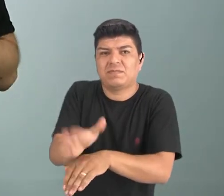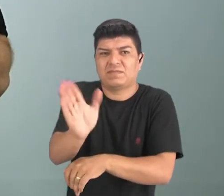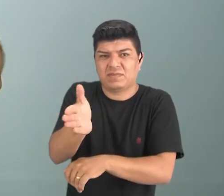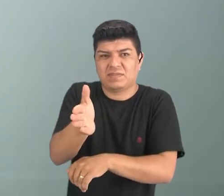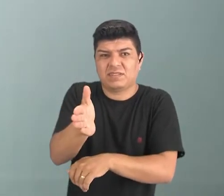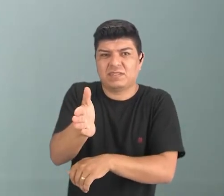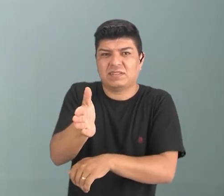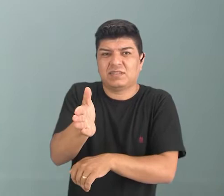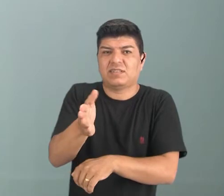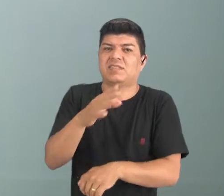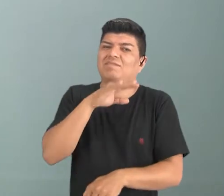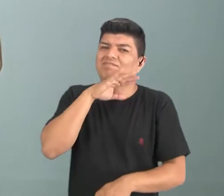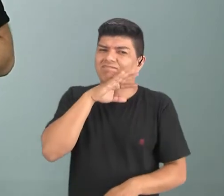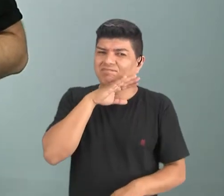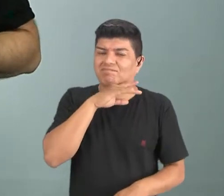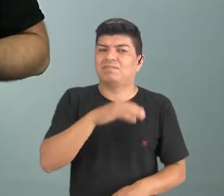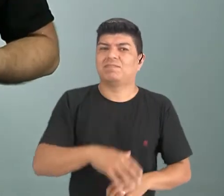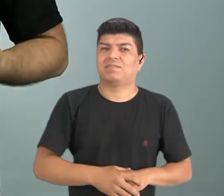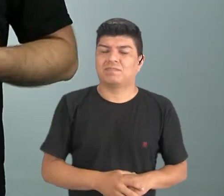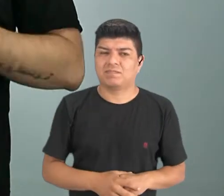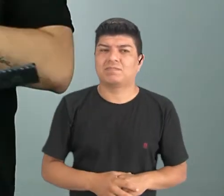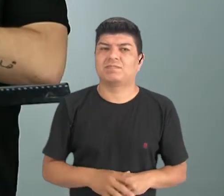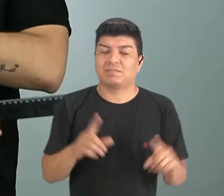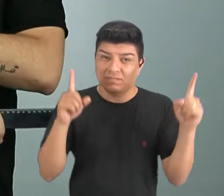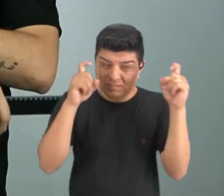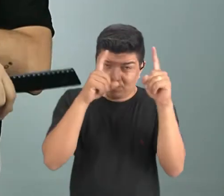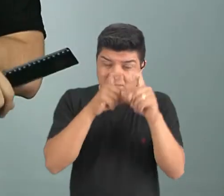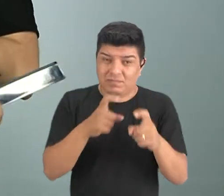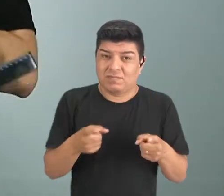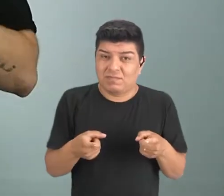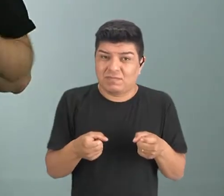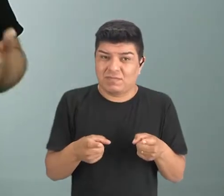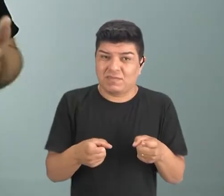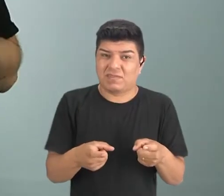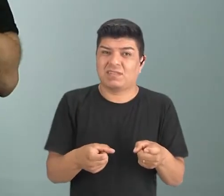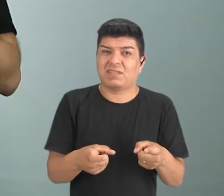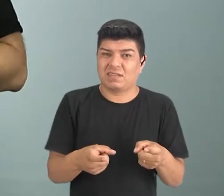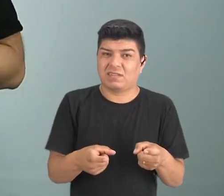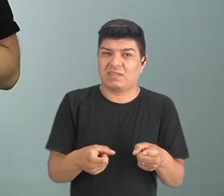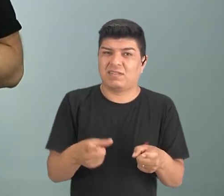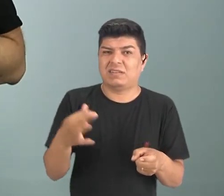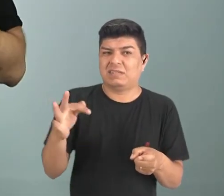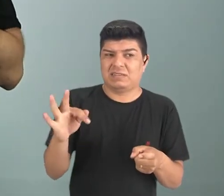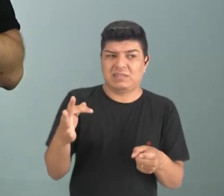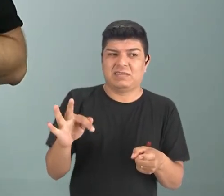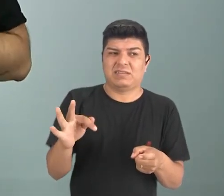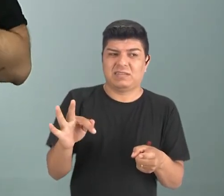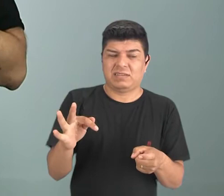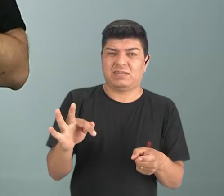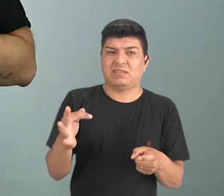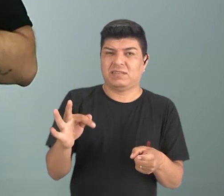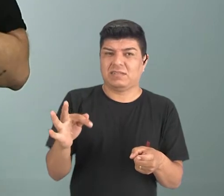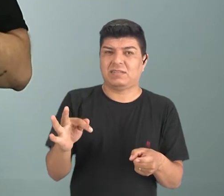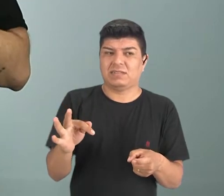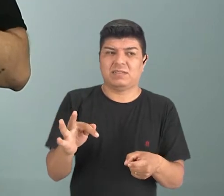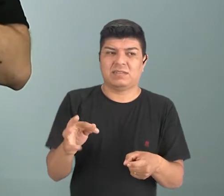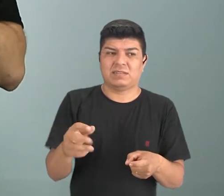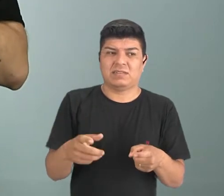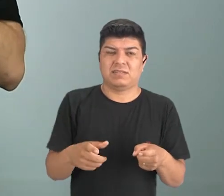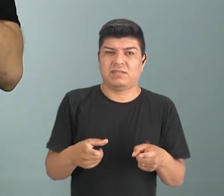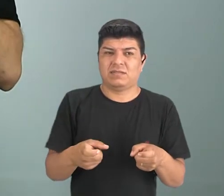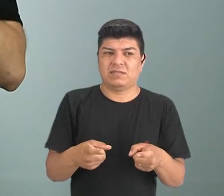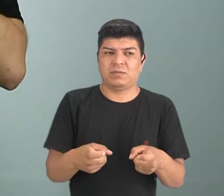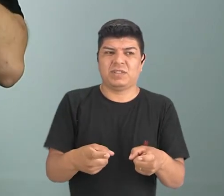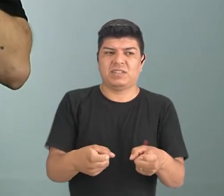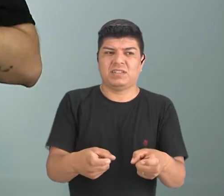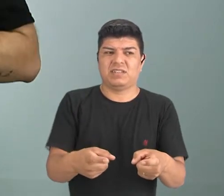É muito ruim. É muito ruim. Uma formiga picar você já fica com dor, né? Porque ela tem um ferrão, ela tem